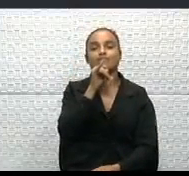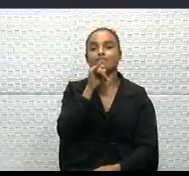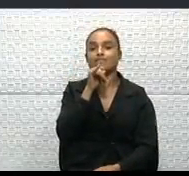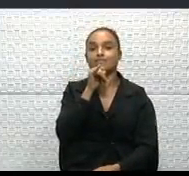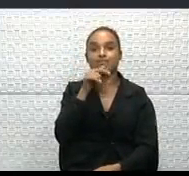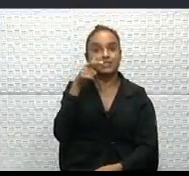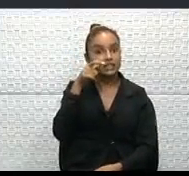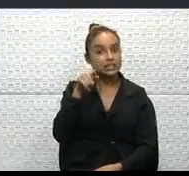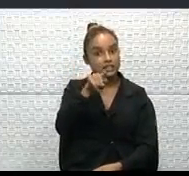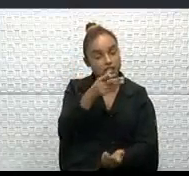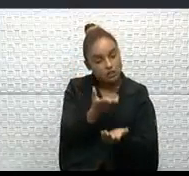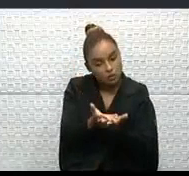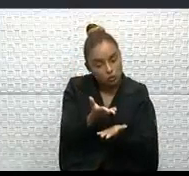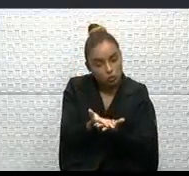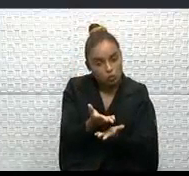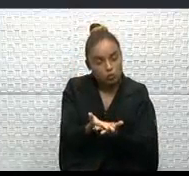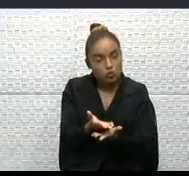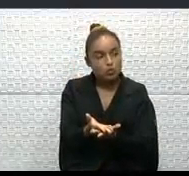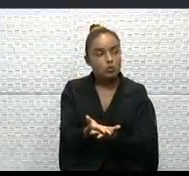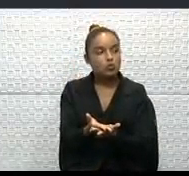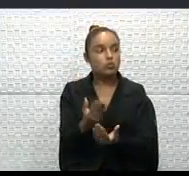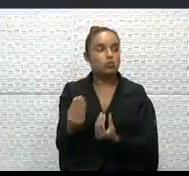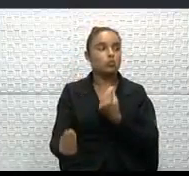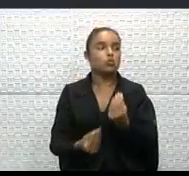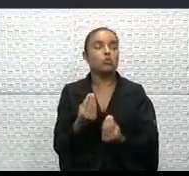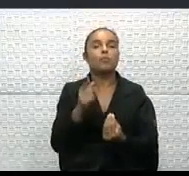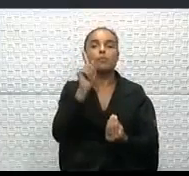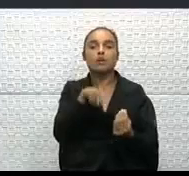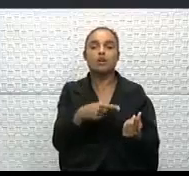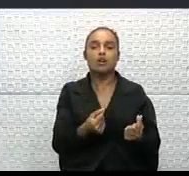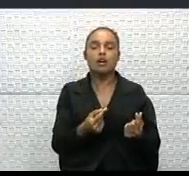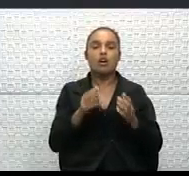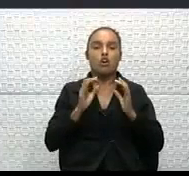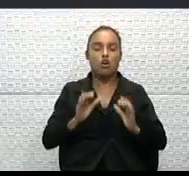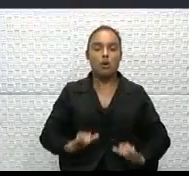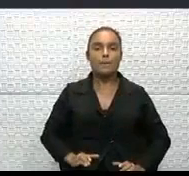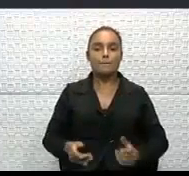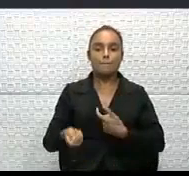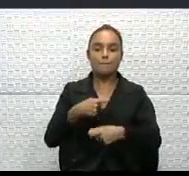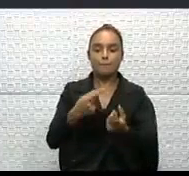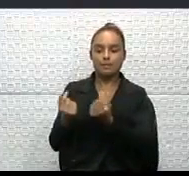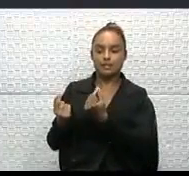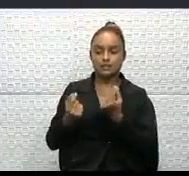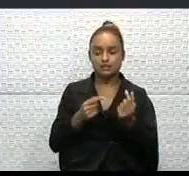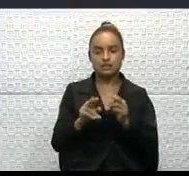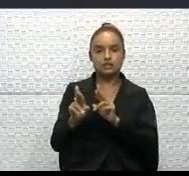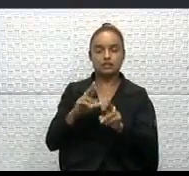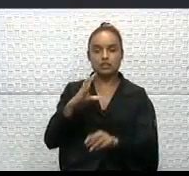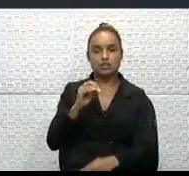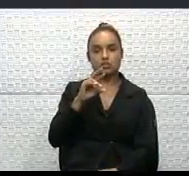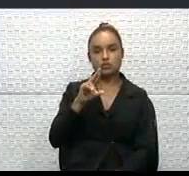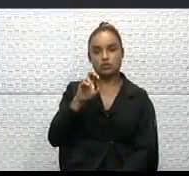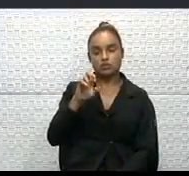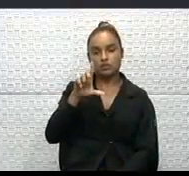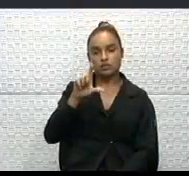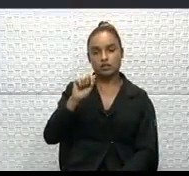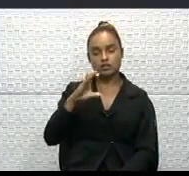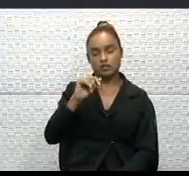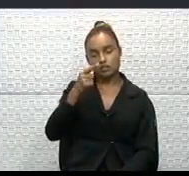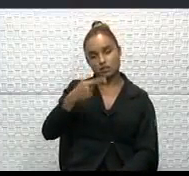você estudar é a previsão do comportamento econômico a partir de correlações, lançando mão da regressão linear